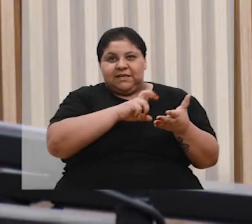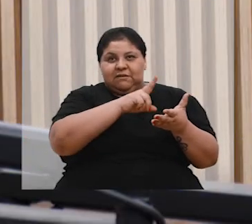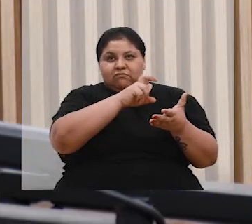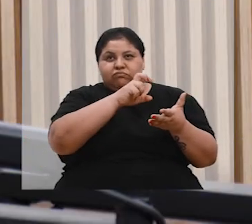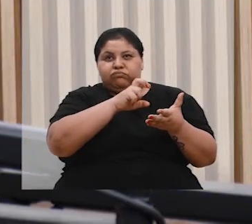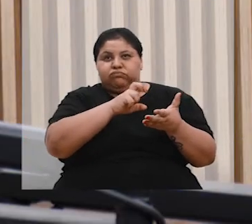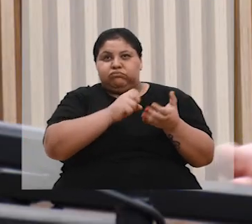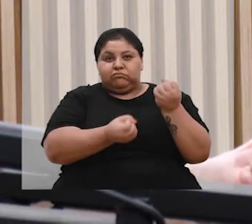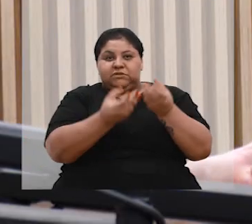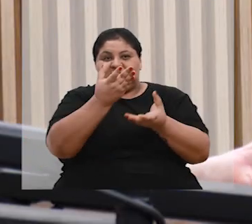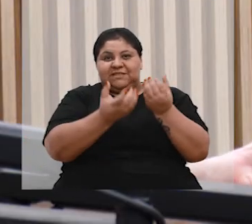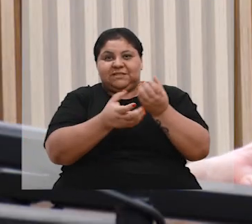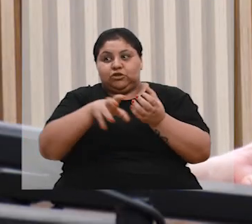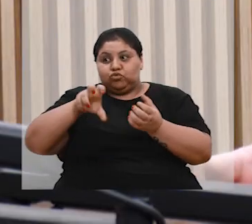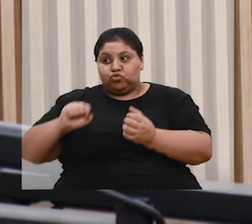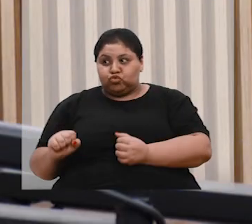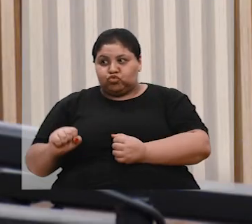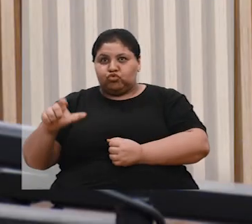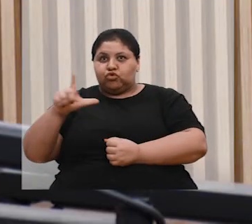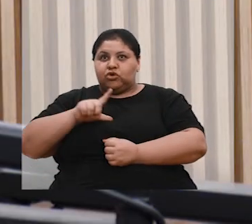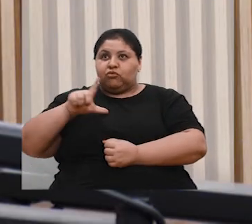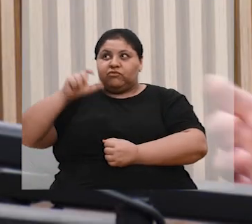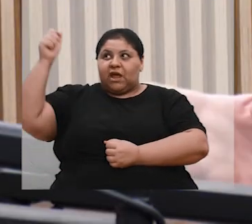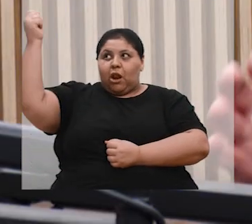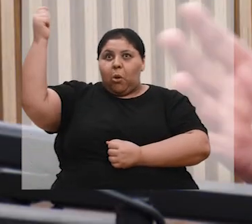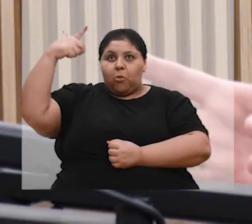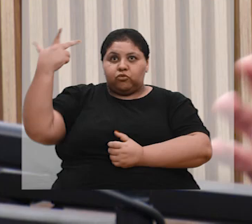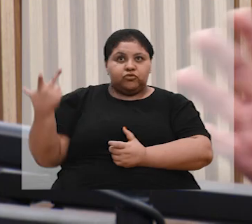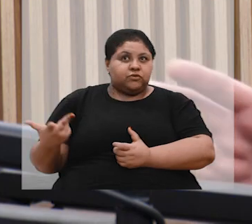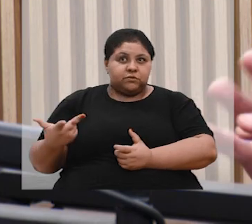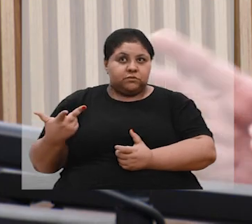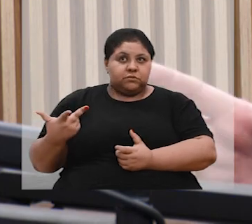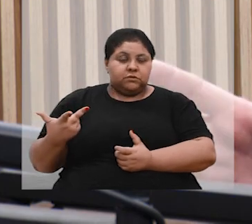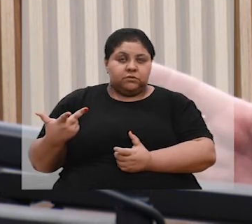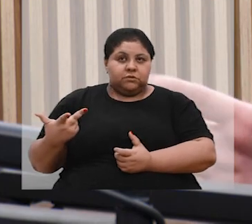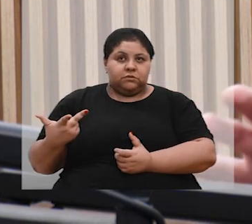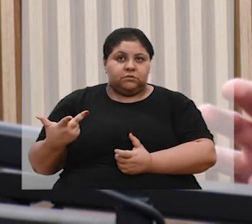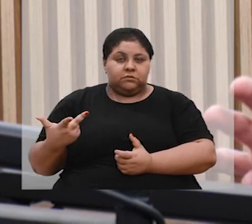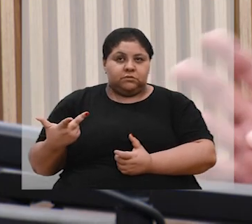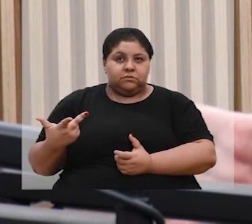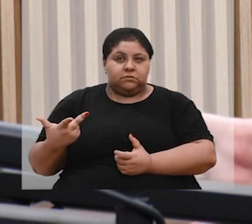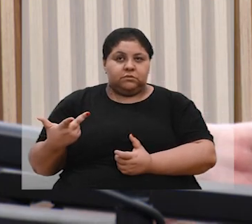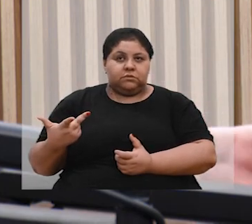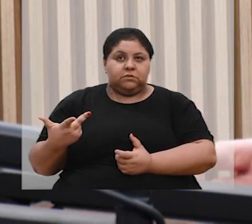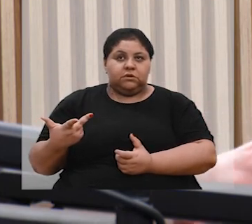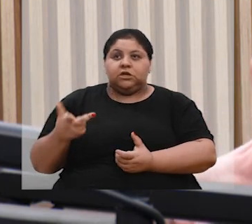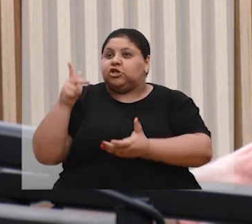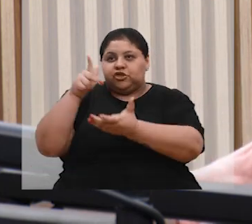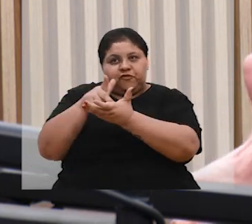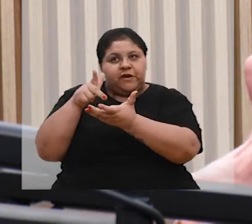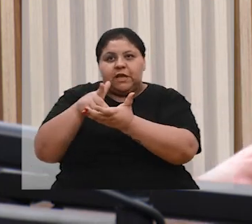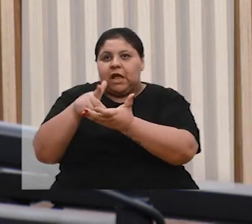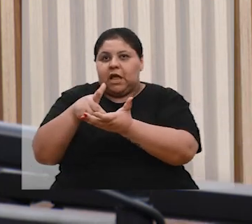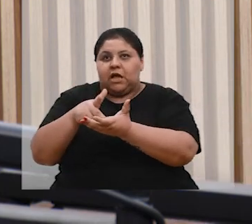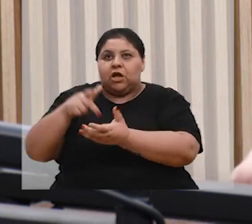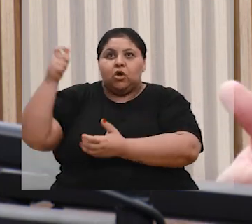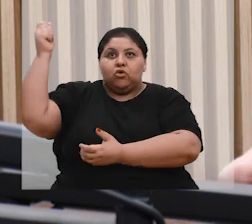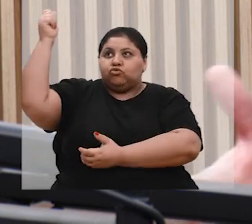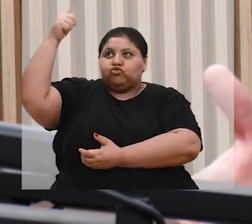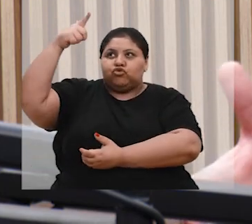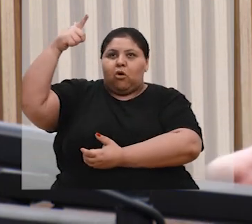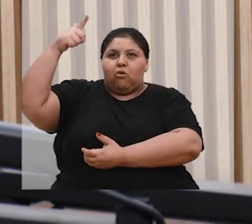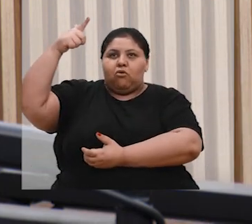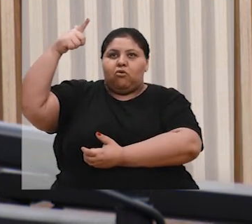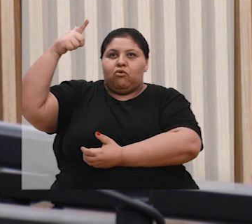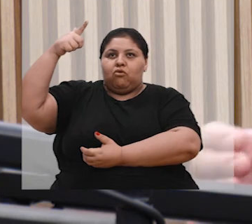né? Porque é onde não tem luz, né? Sul, isso não é nenhuma alusão ideológica, né? É porque é fato, né? O sol